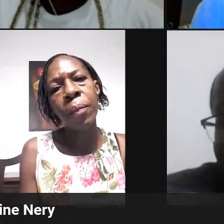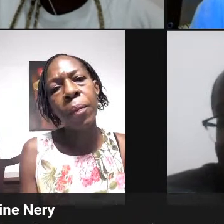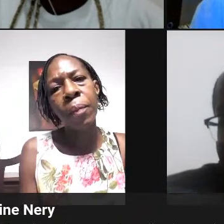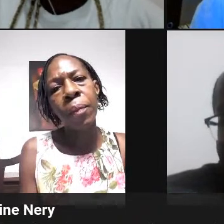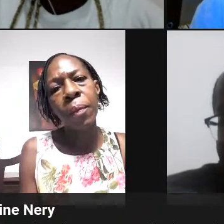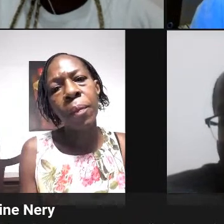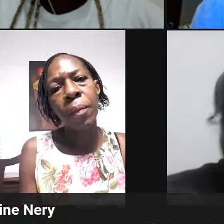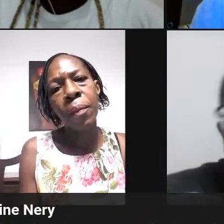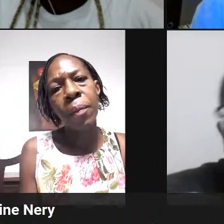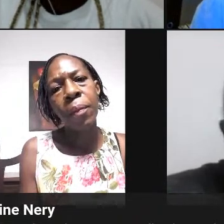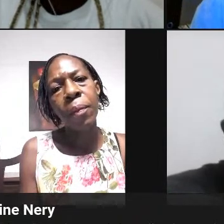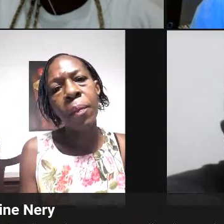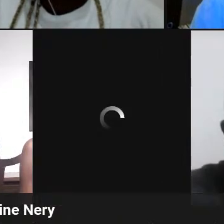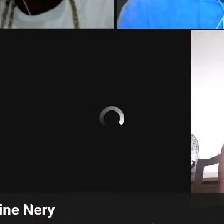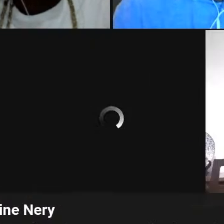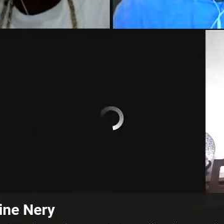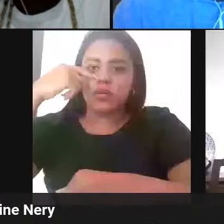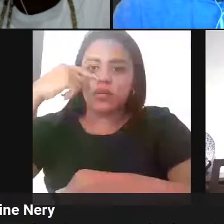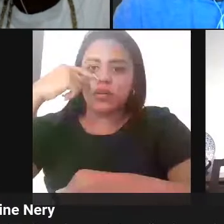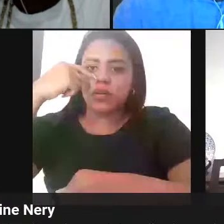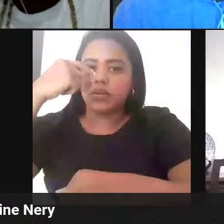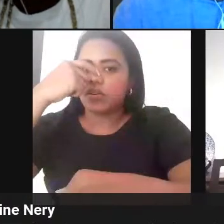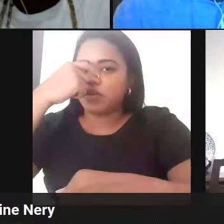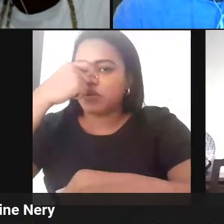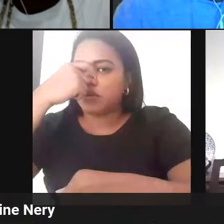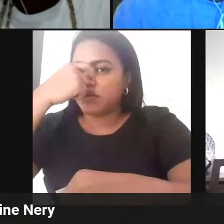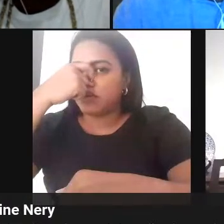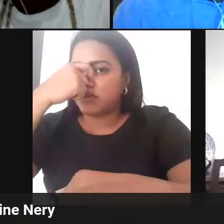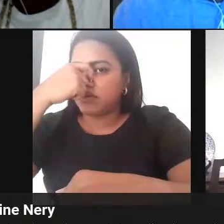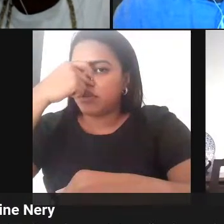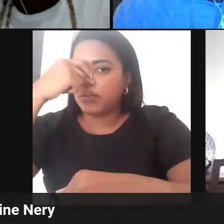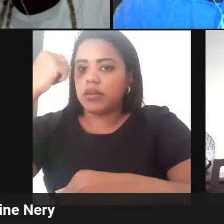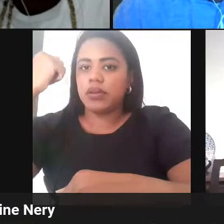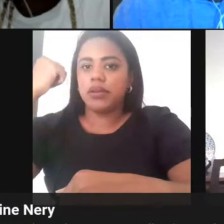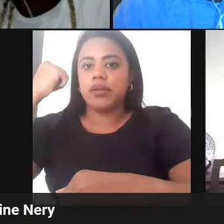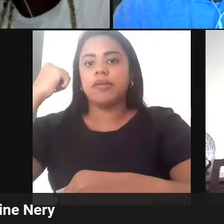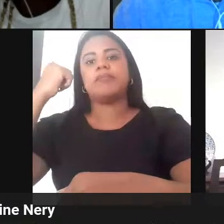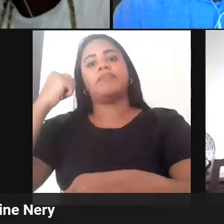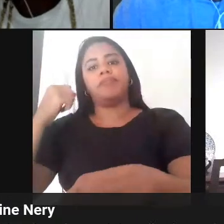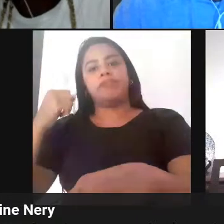livros que foram publicados. É um momento de injustiça.